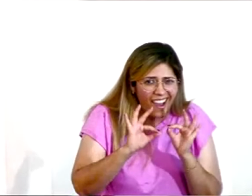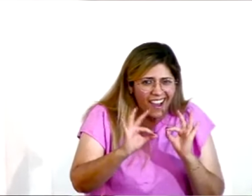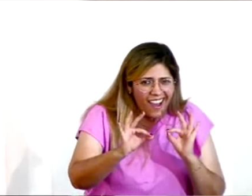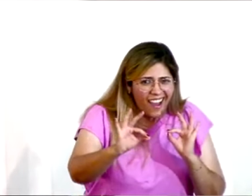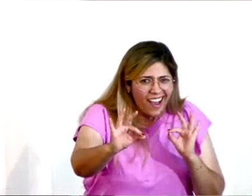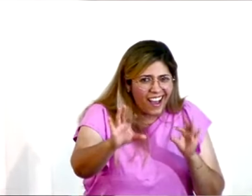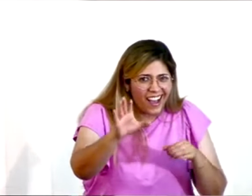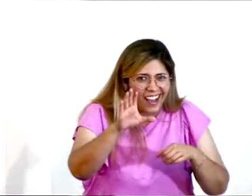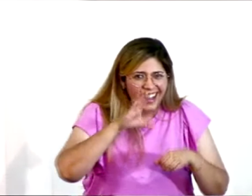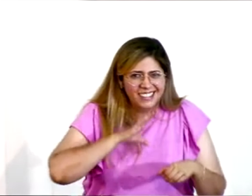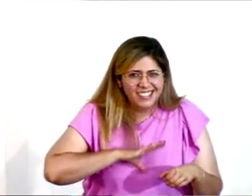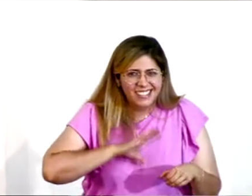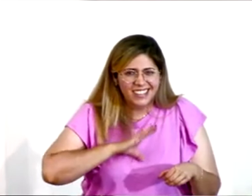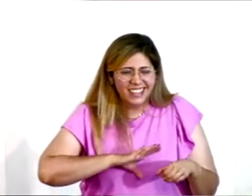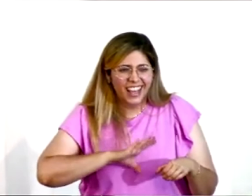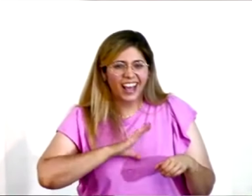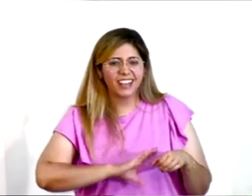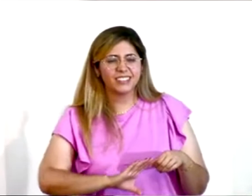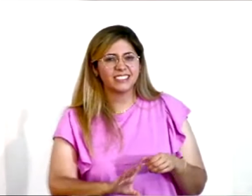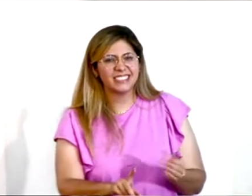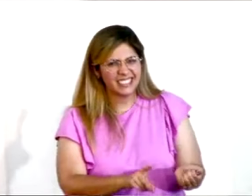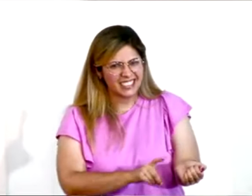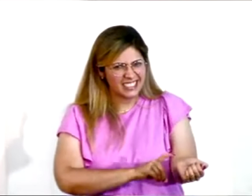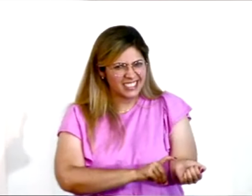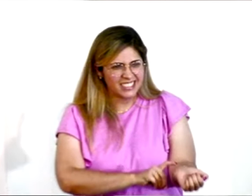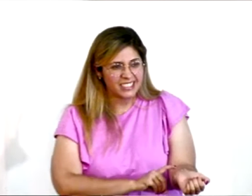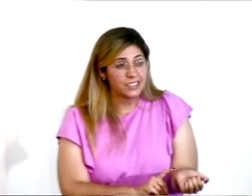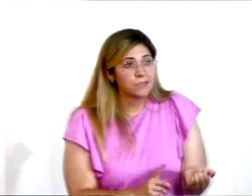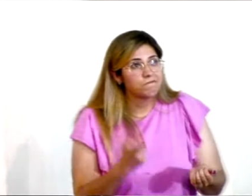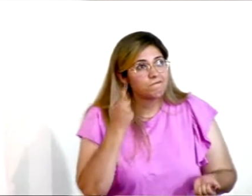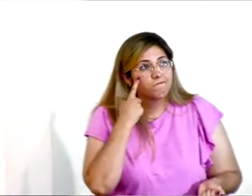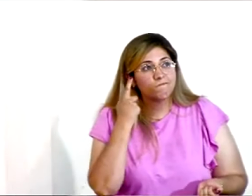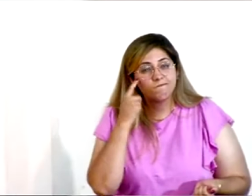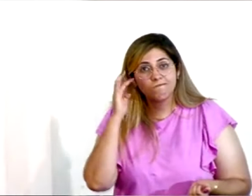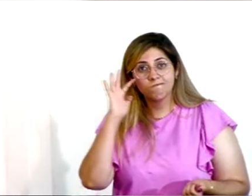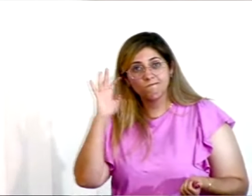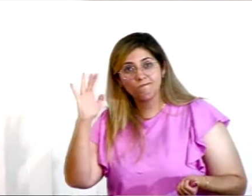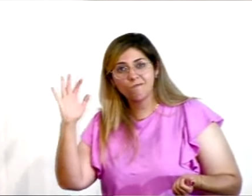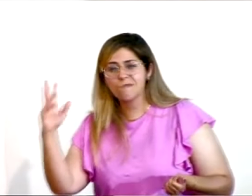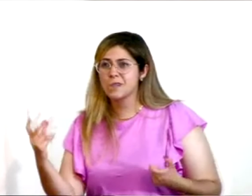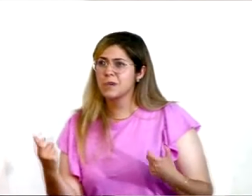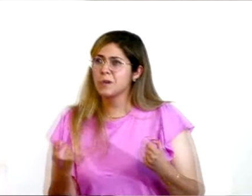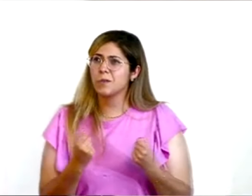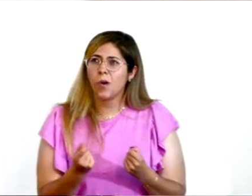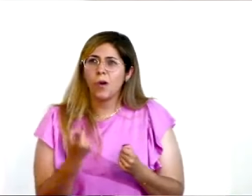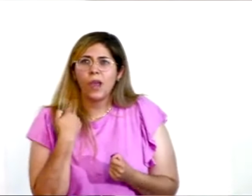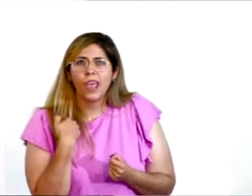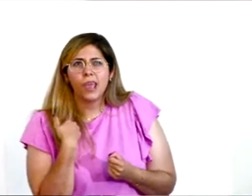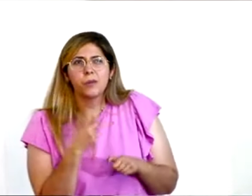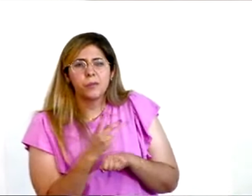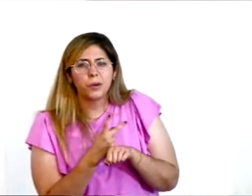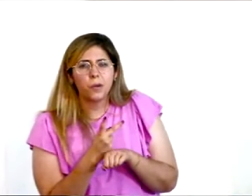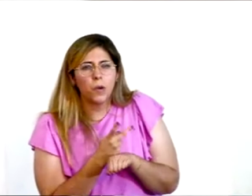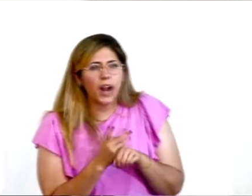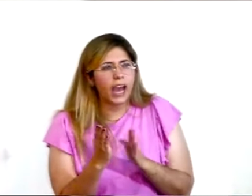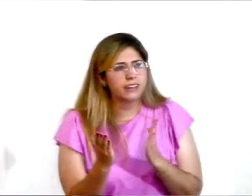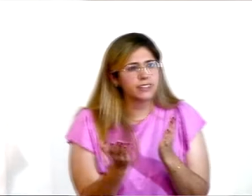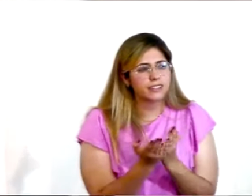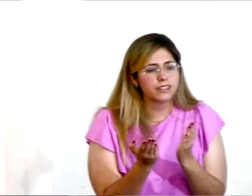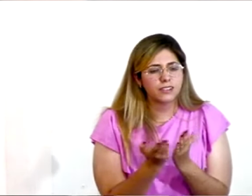Raiva grande, pensando como a gente pega, como eles não escaparão de nós,